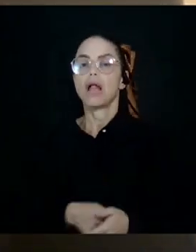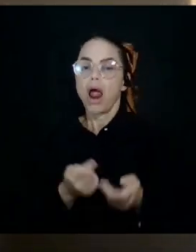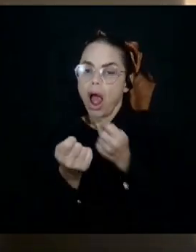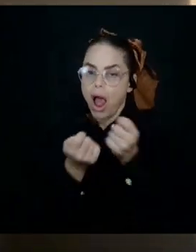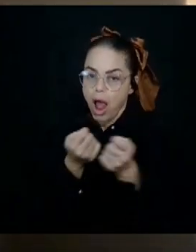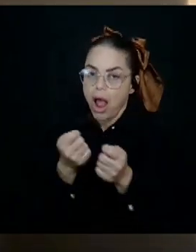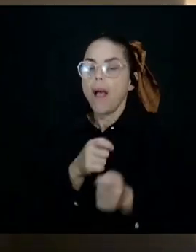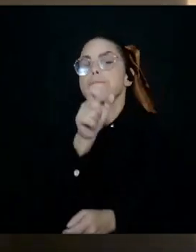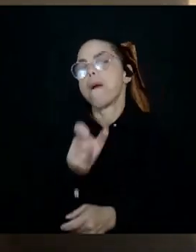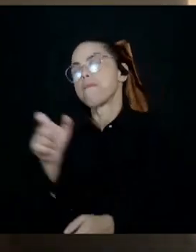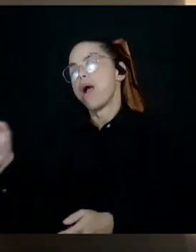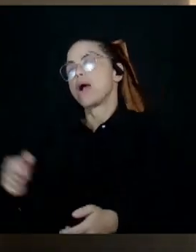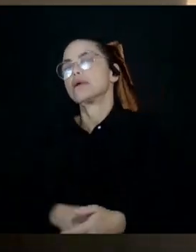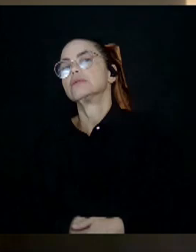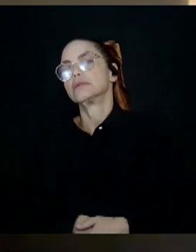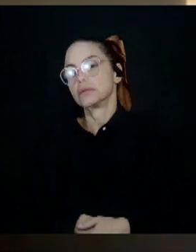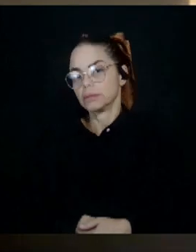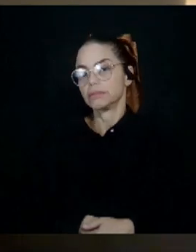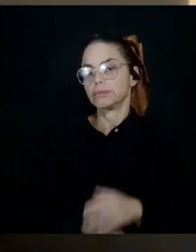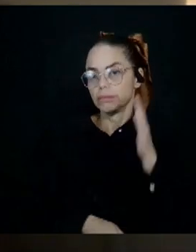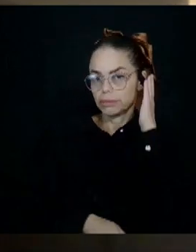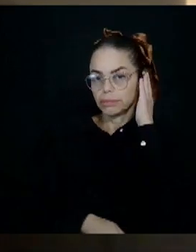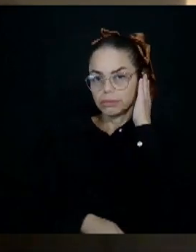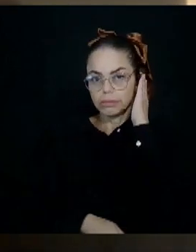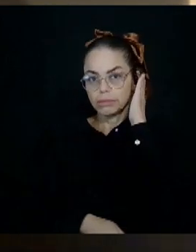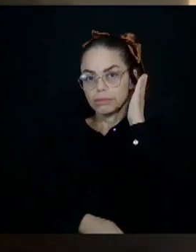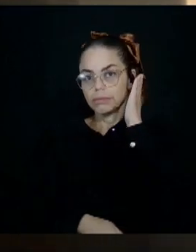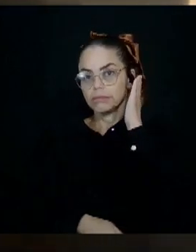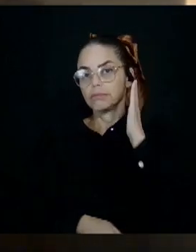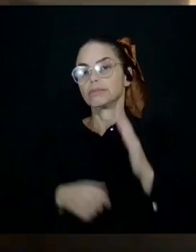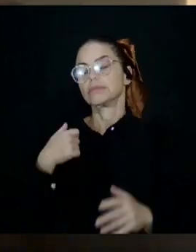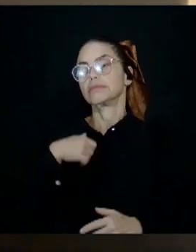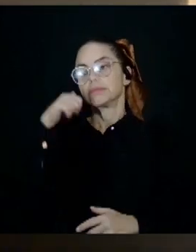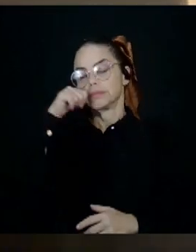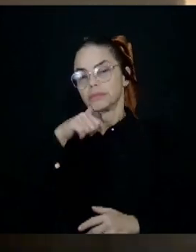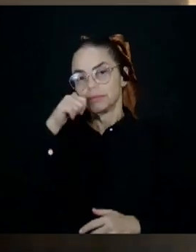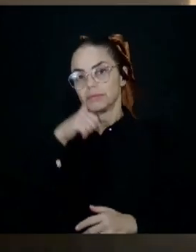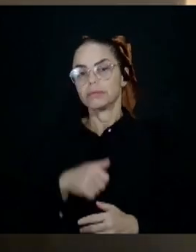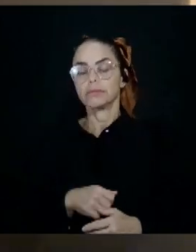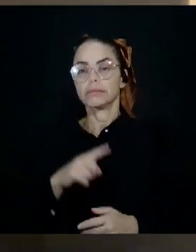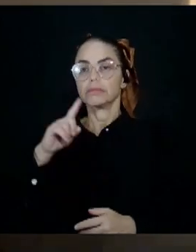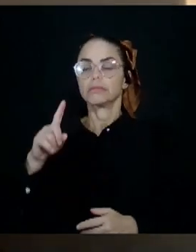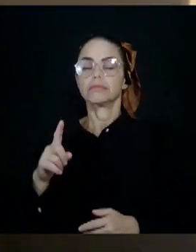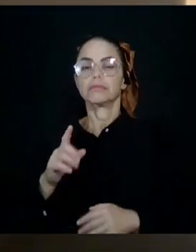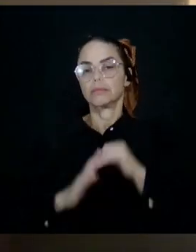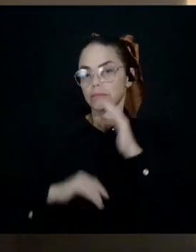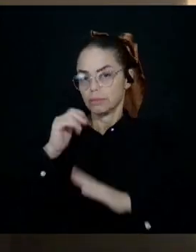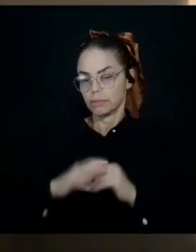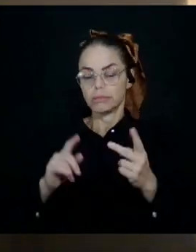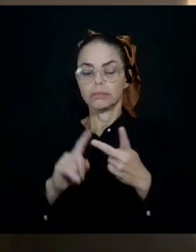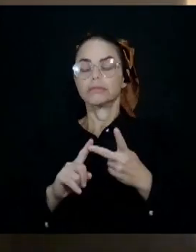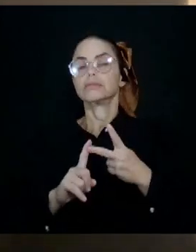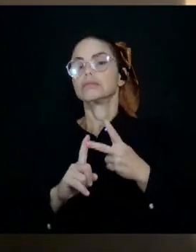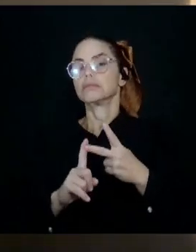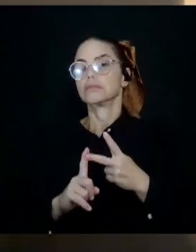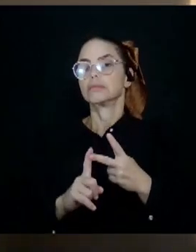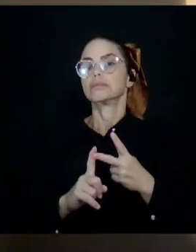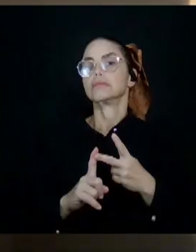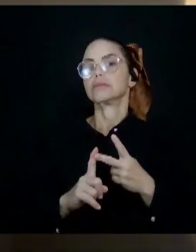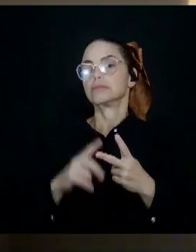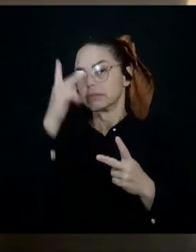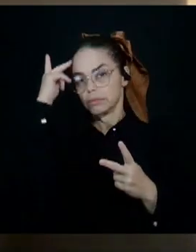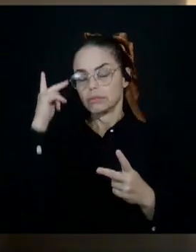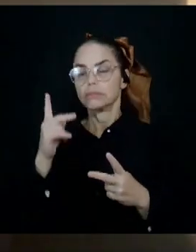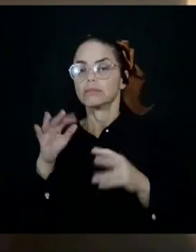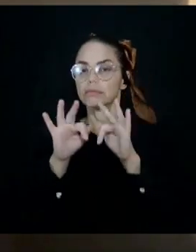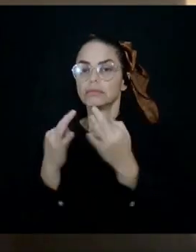as divide, né? Então, quando você divide as mulheres entre ou profissionais ou pessoas mais de família, donas de